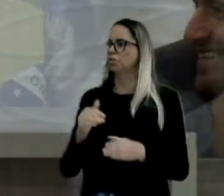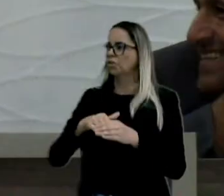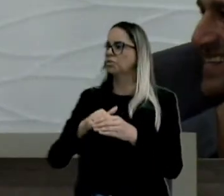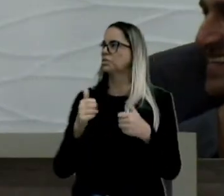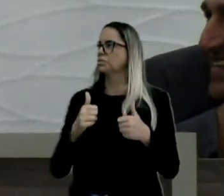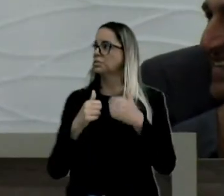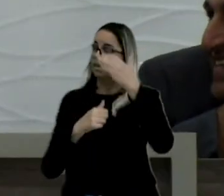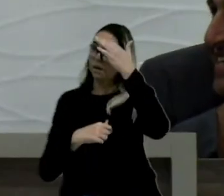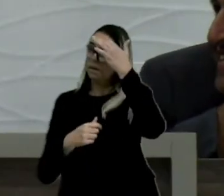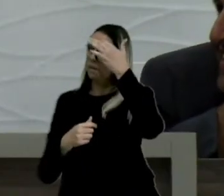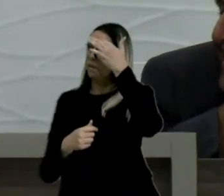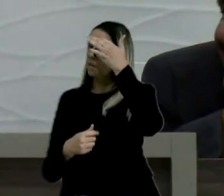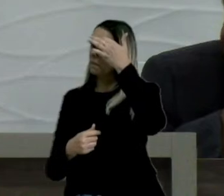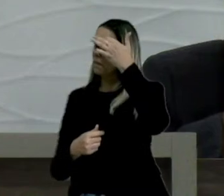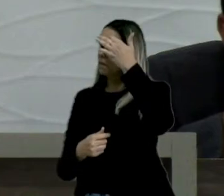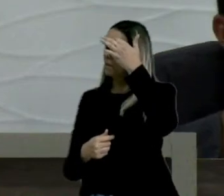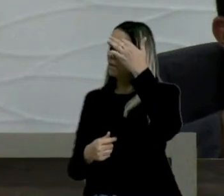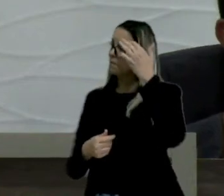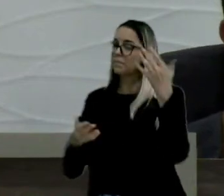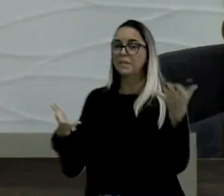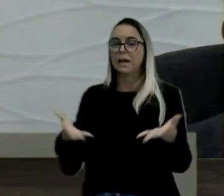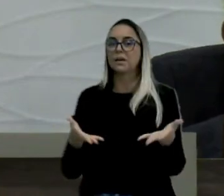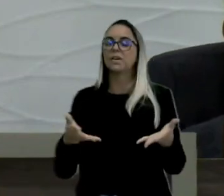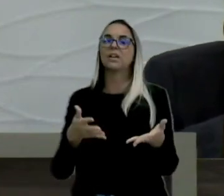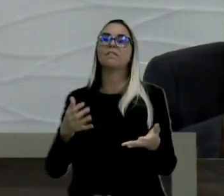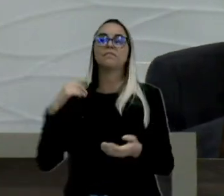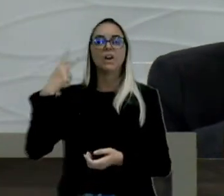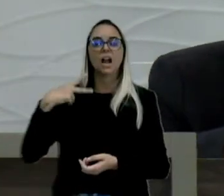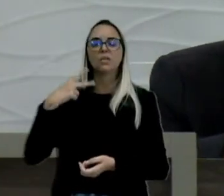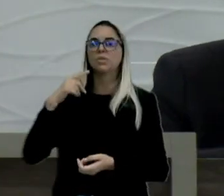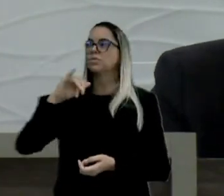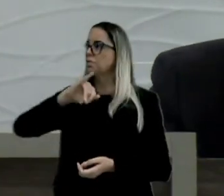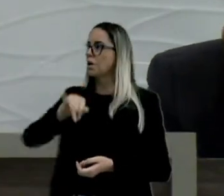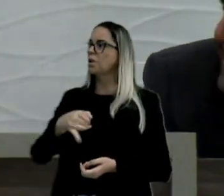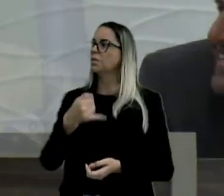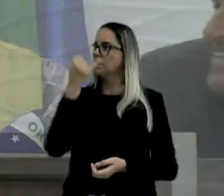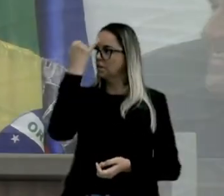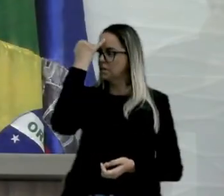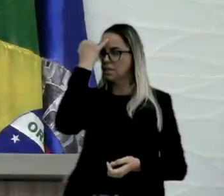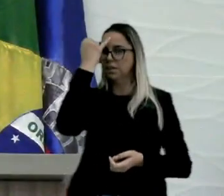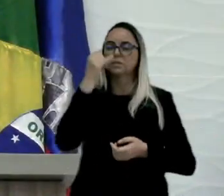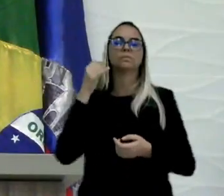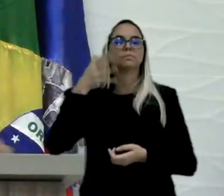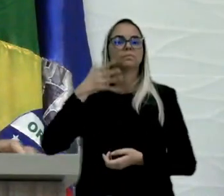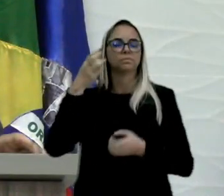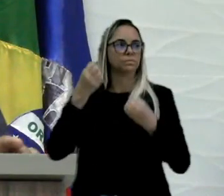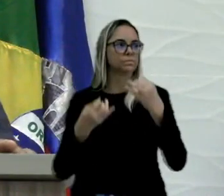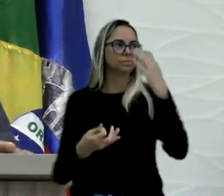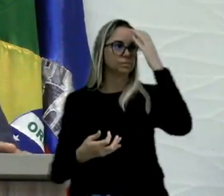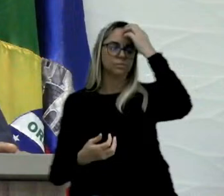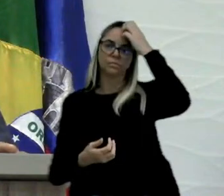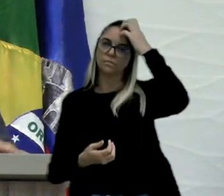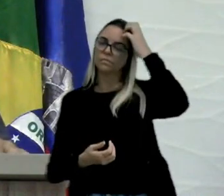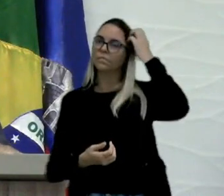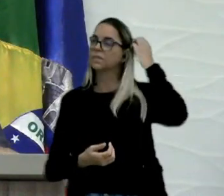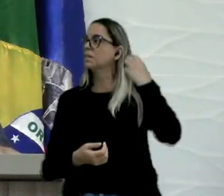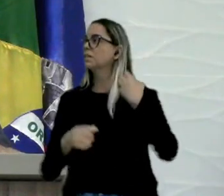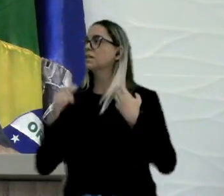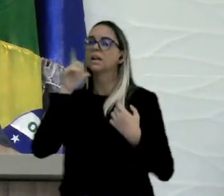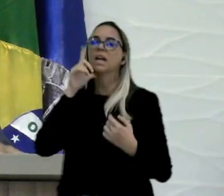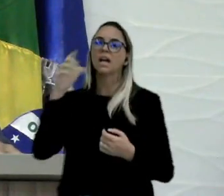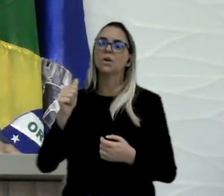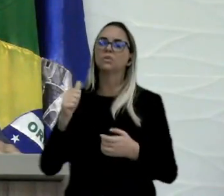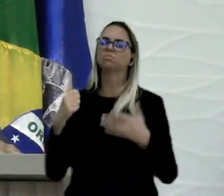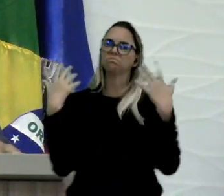for discutindo o vereador João da cruzinha o vereador Léo tá de